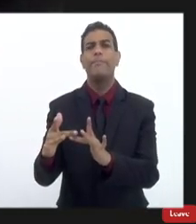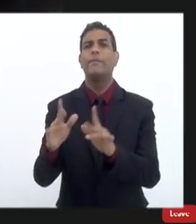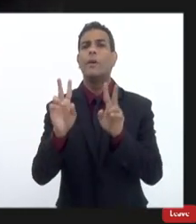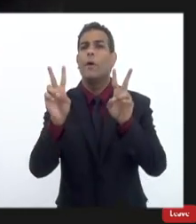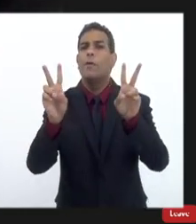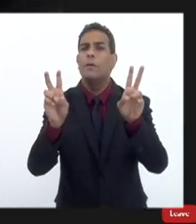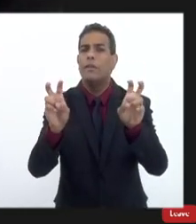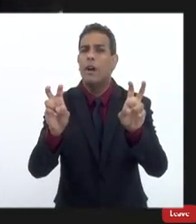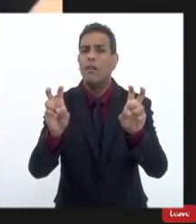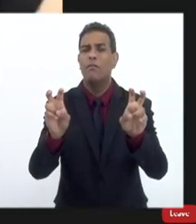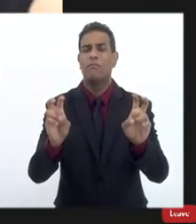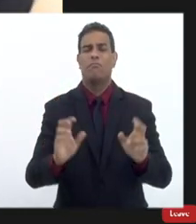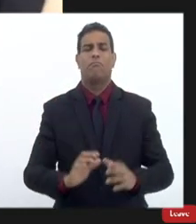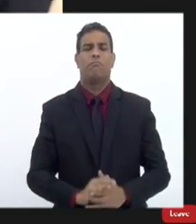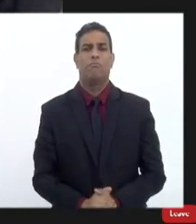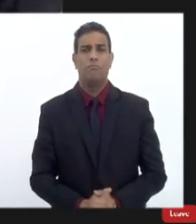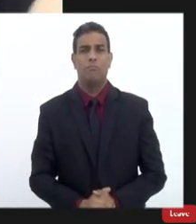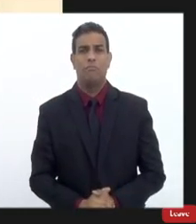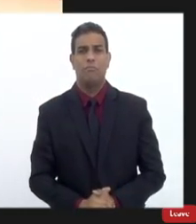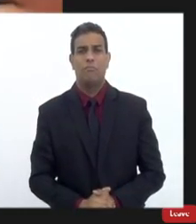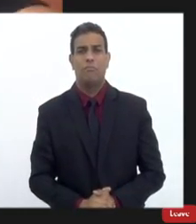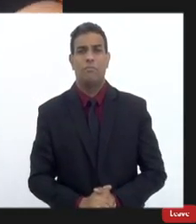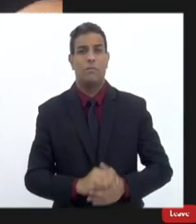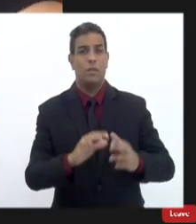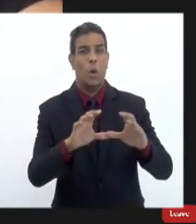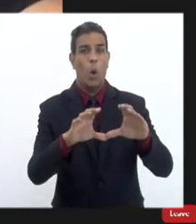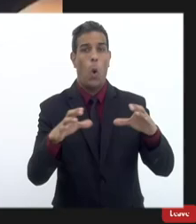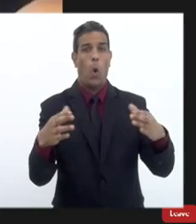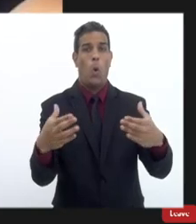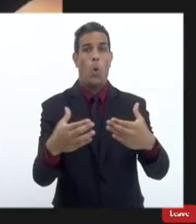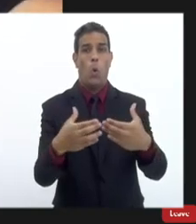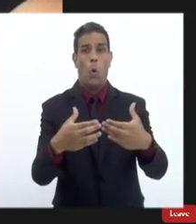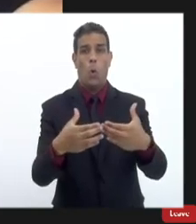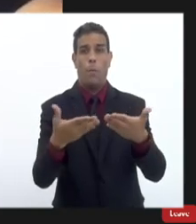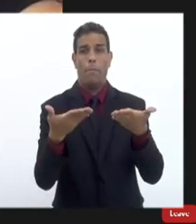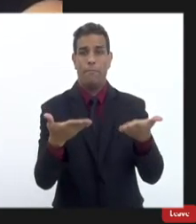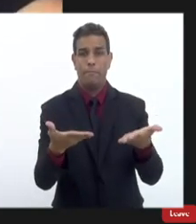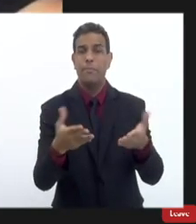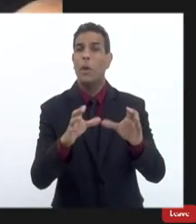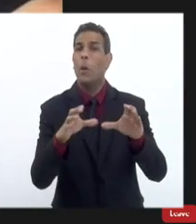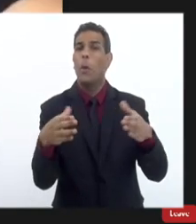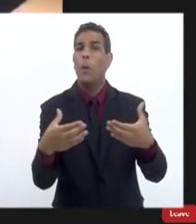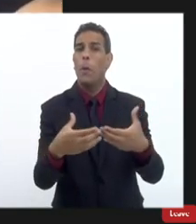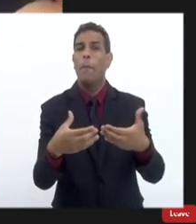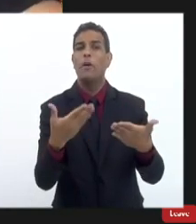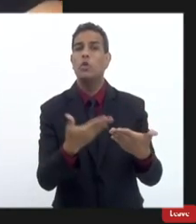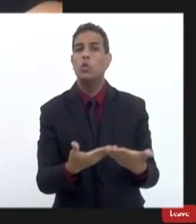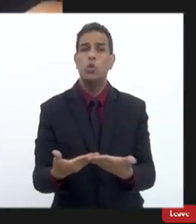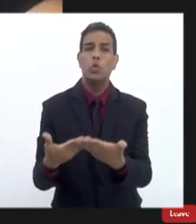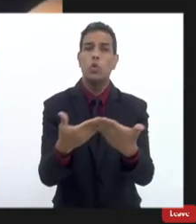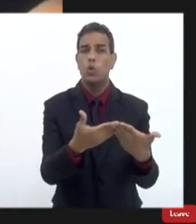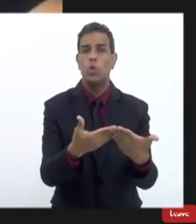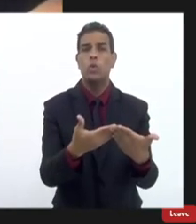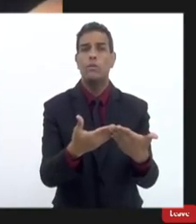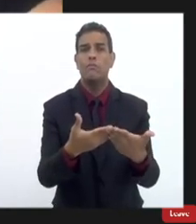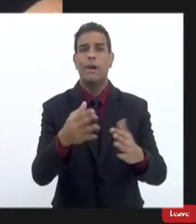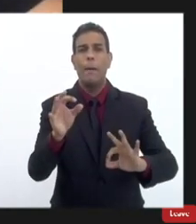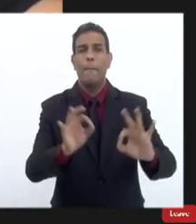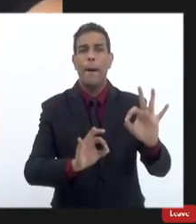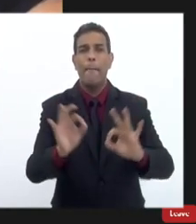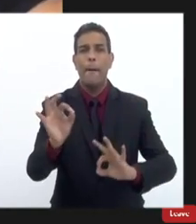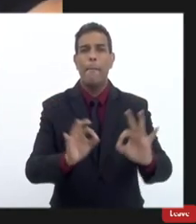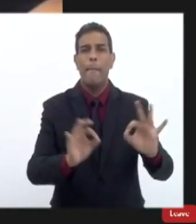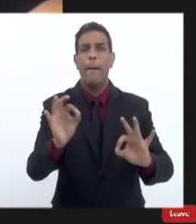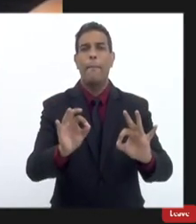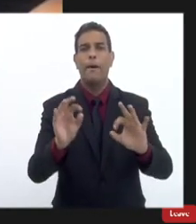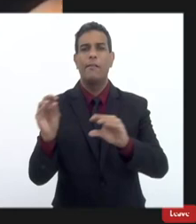respeito à comissão que vai montar a migração, a comissão que vai estruturar, né, o processo de migração na rede estadual